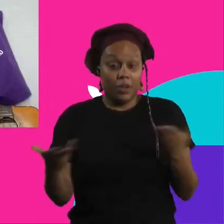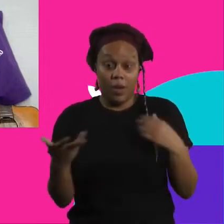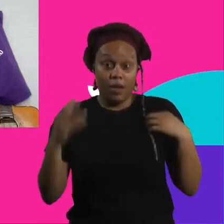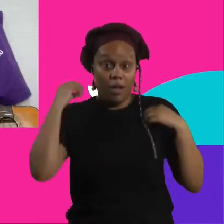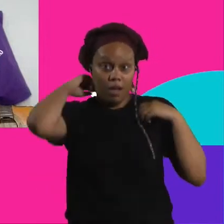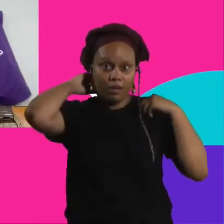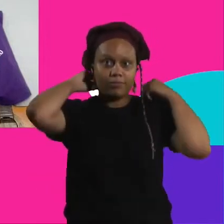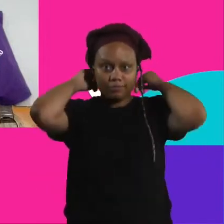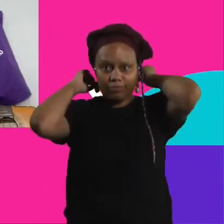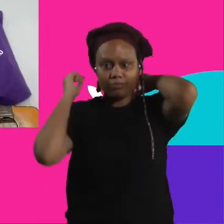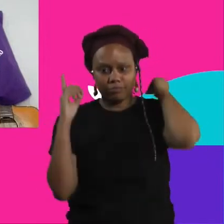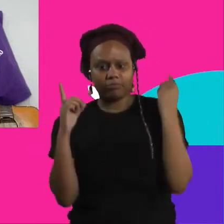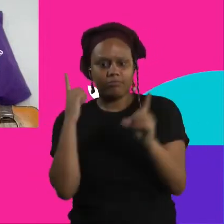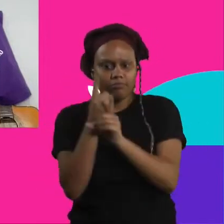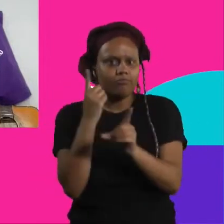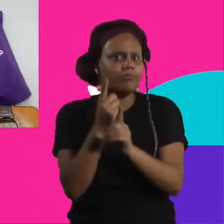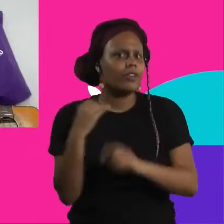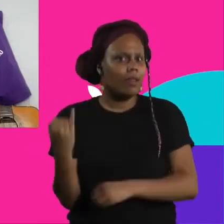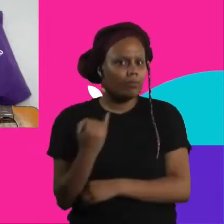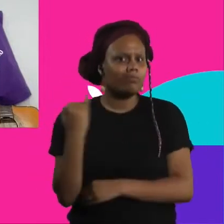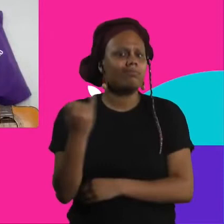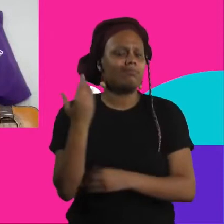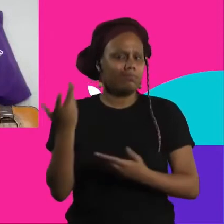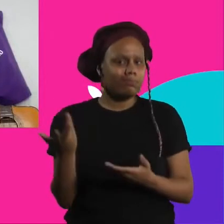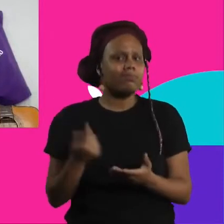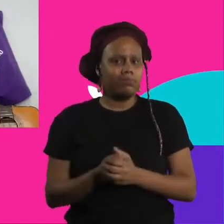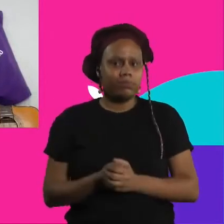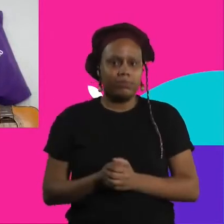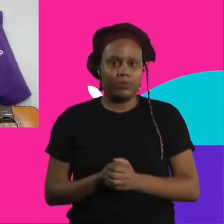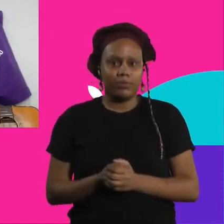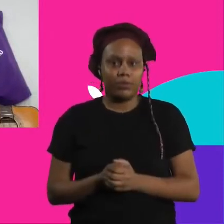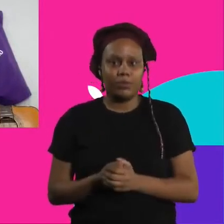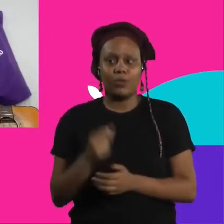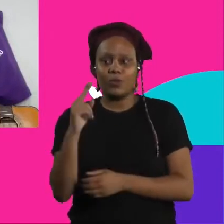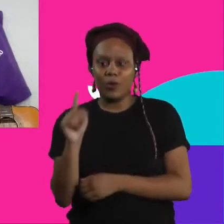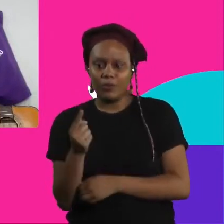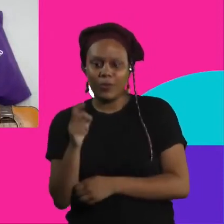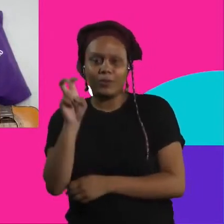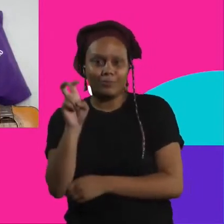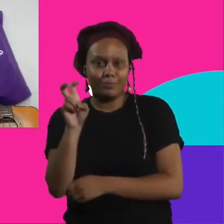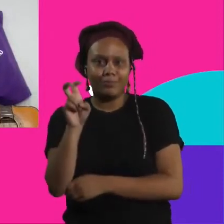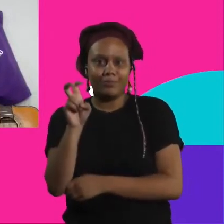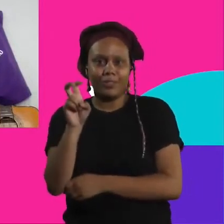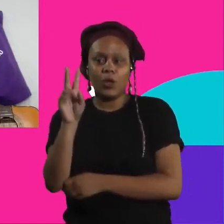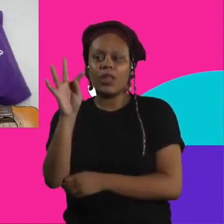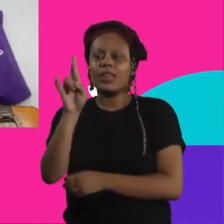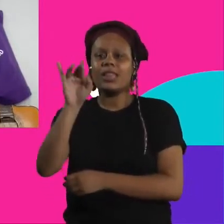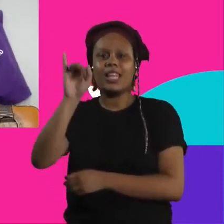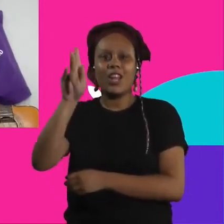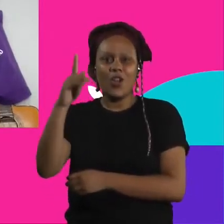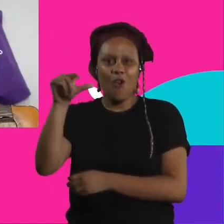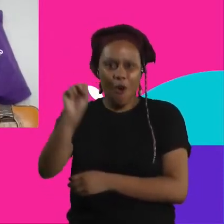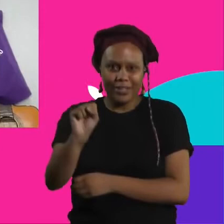são as criptomoedas, um mercado que já bateu 2,5 trilhão de dólares e que o Banco Central do Reino Unido